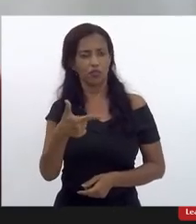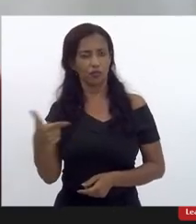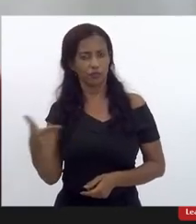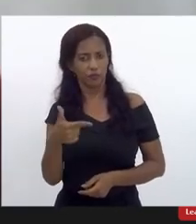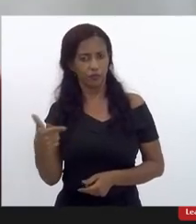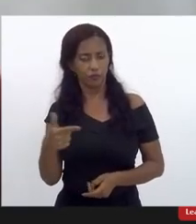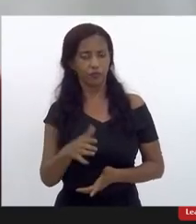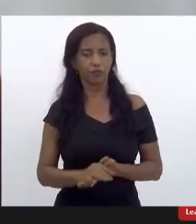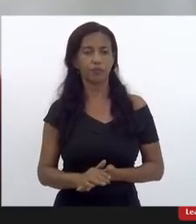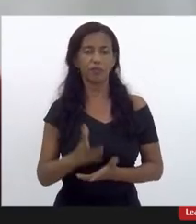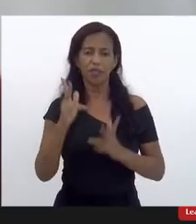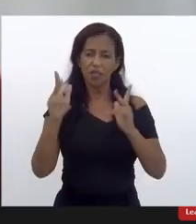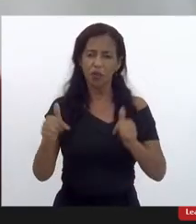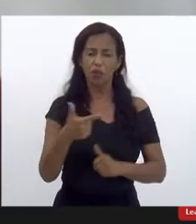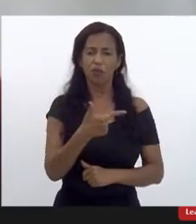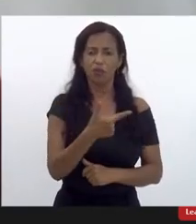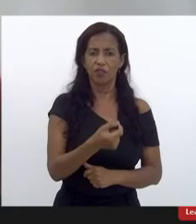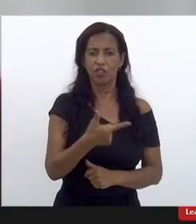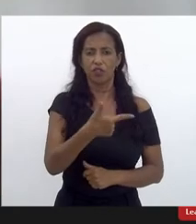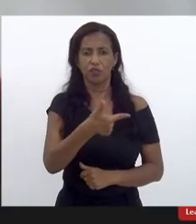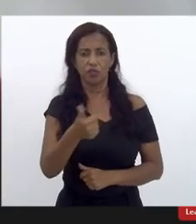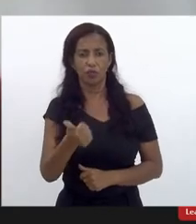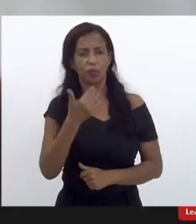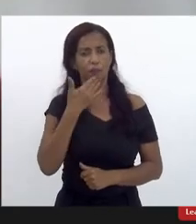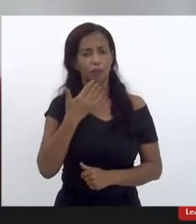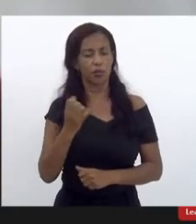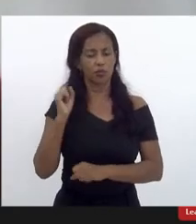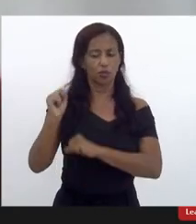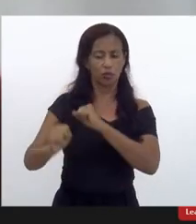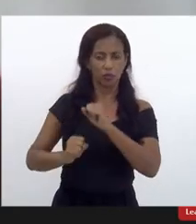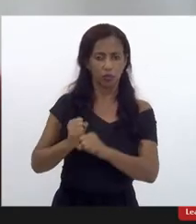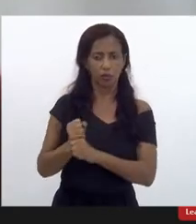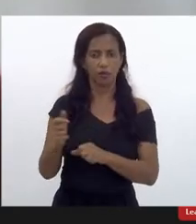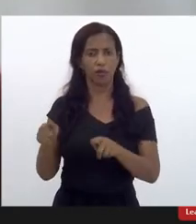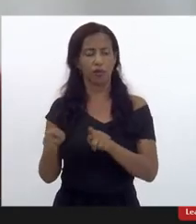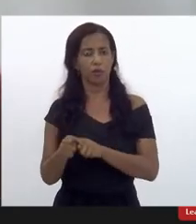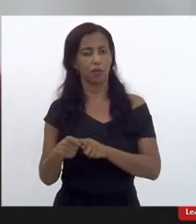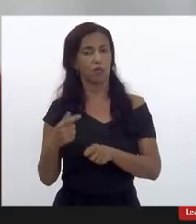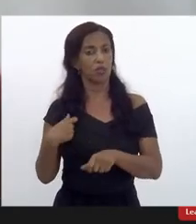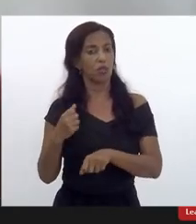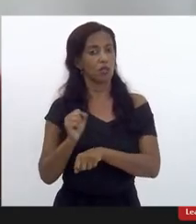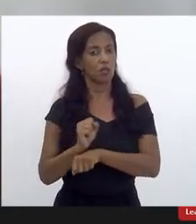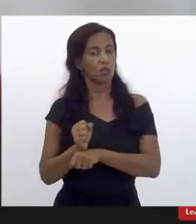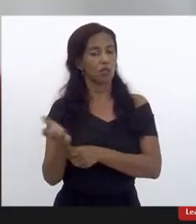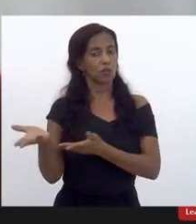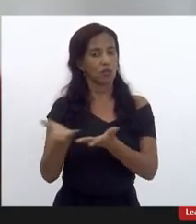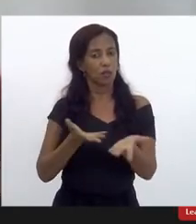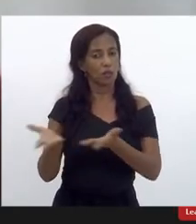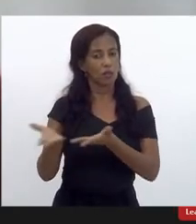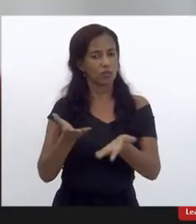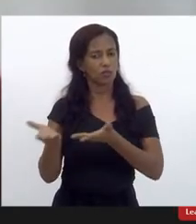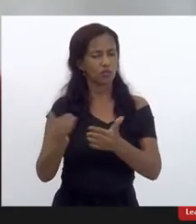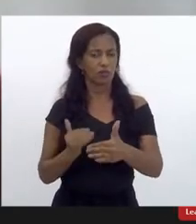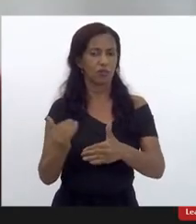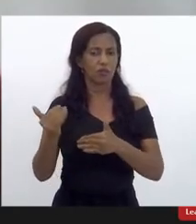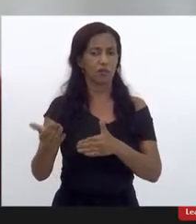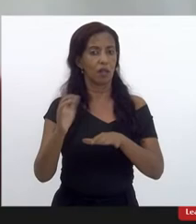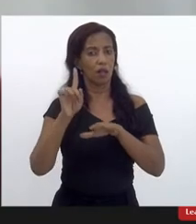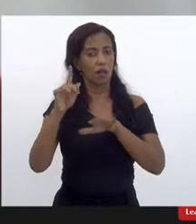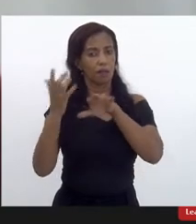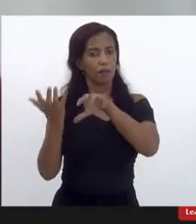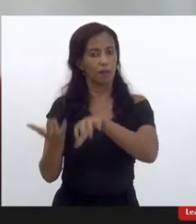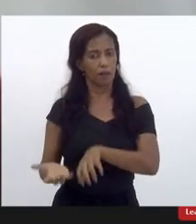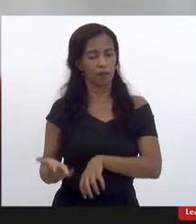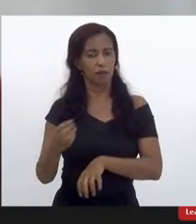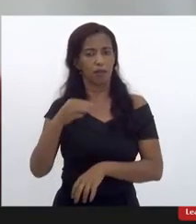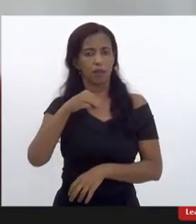em 2021, já solicitamos de 2022 e já estamos em tratativas avançadas em Brasília com o